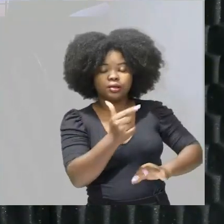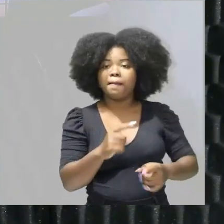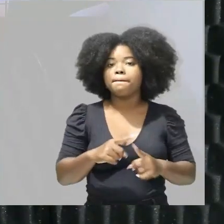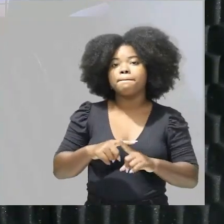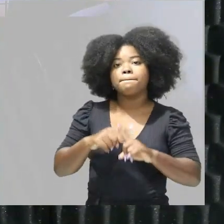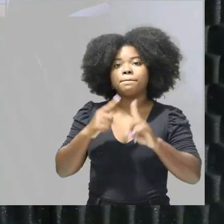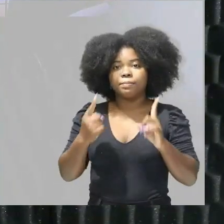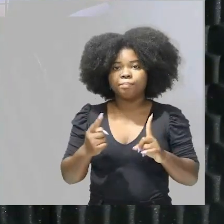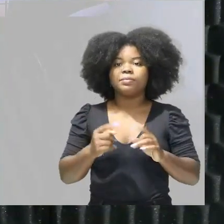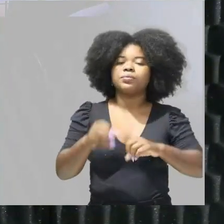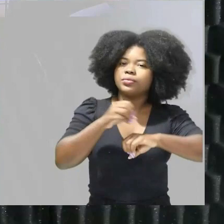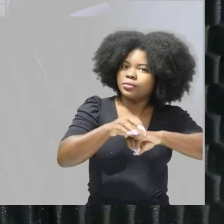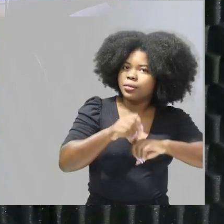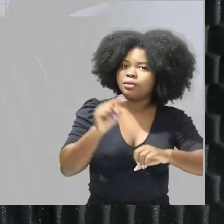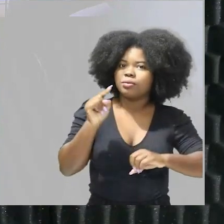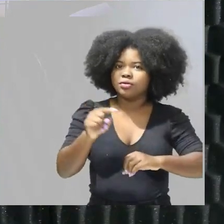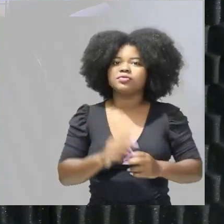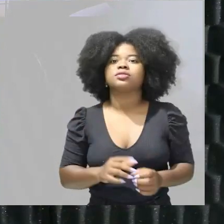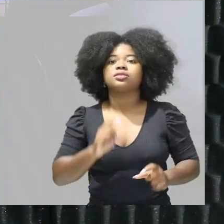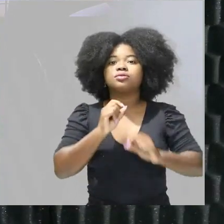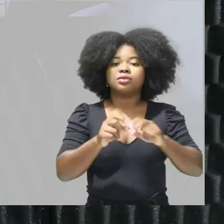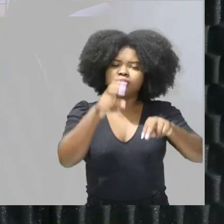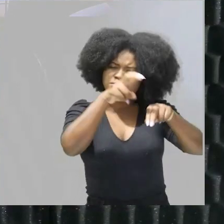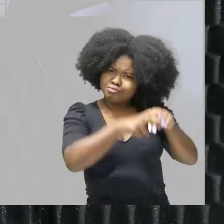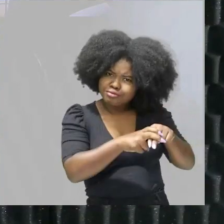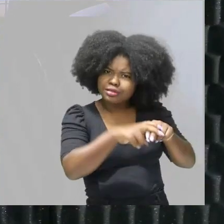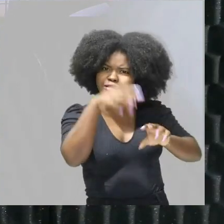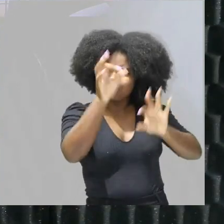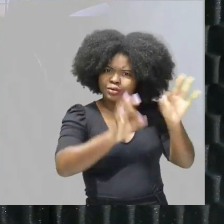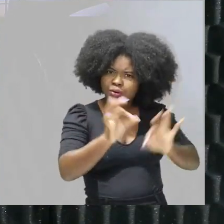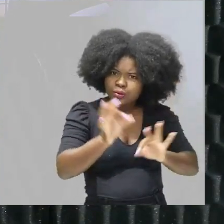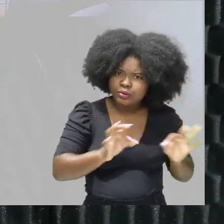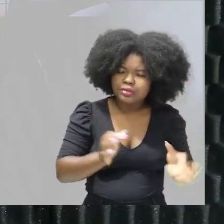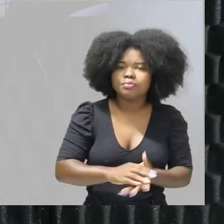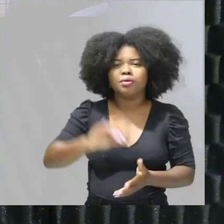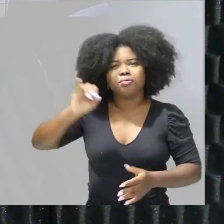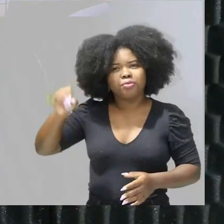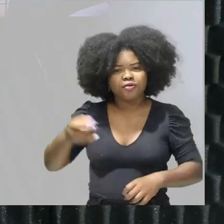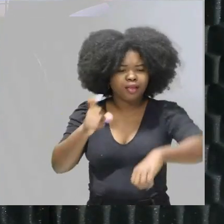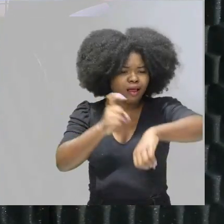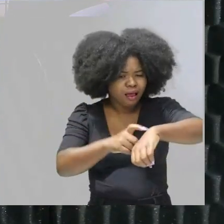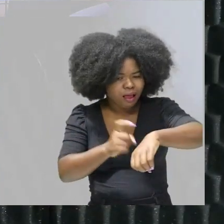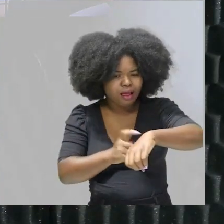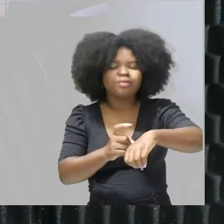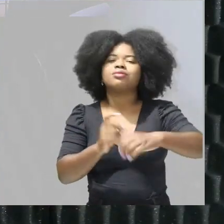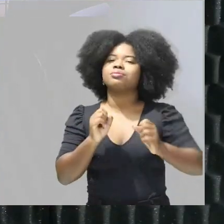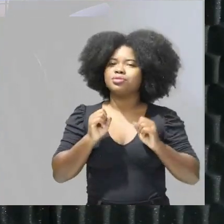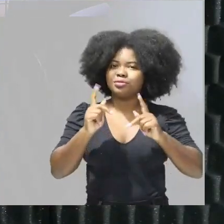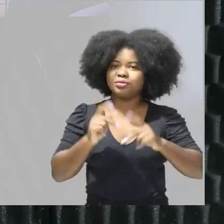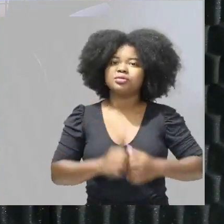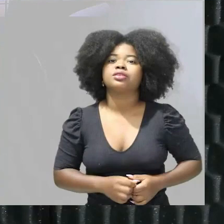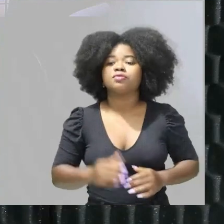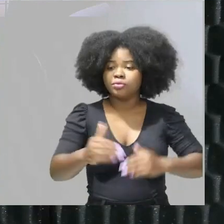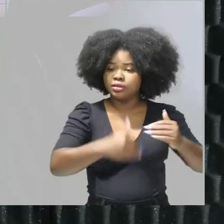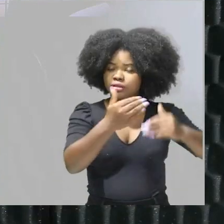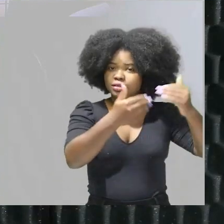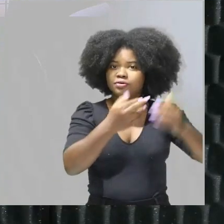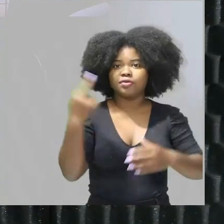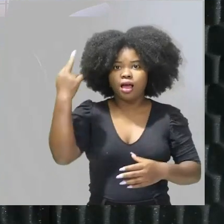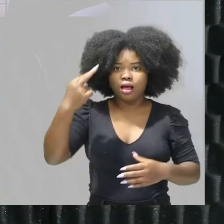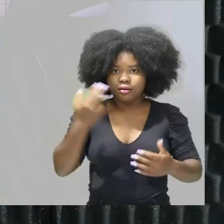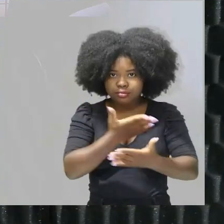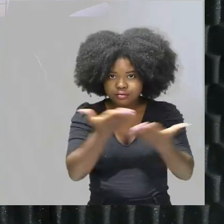verdade aproveitar aqui cada momento cada segundo cada minuto que nós vamos desenvolver alguns raciocínios com vocês são